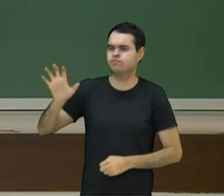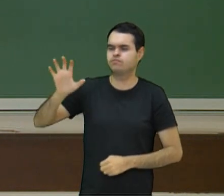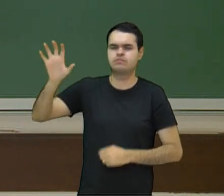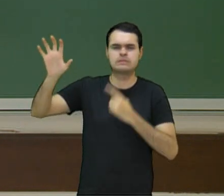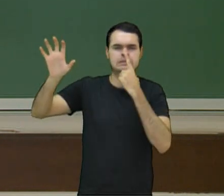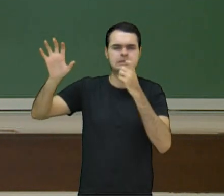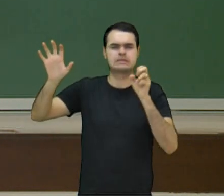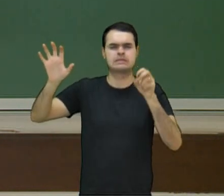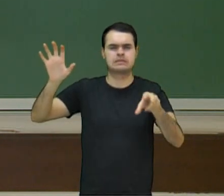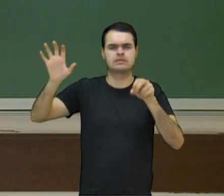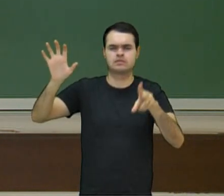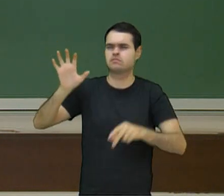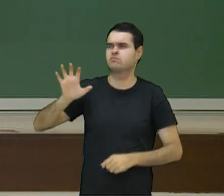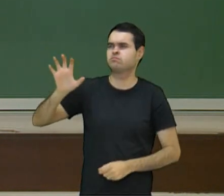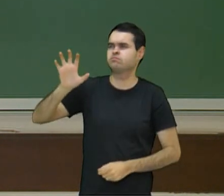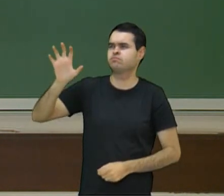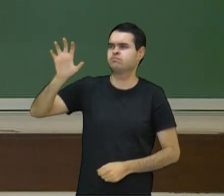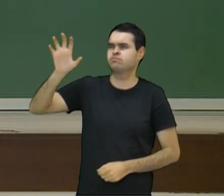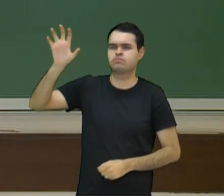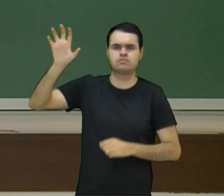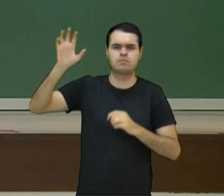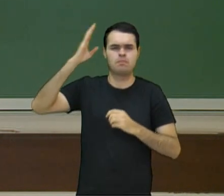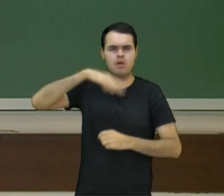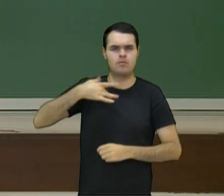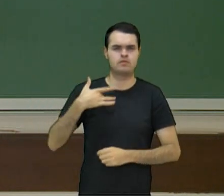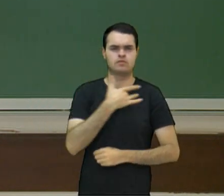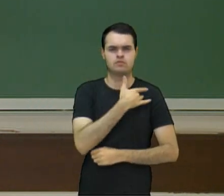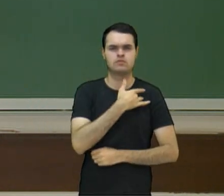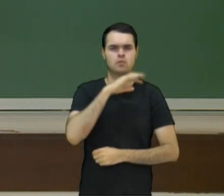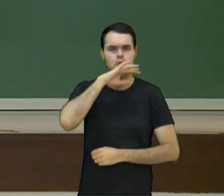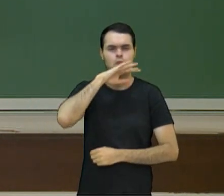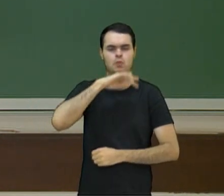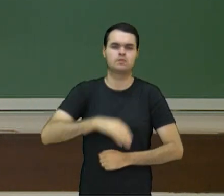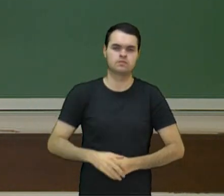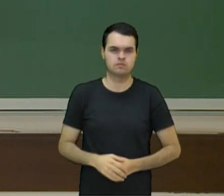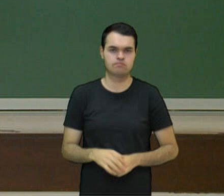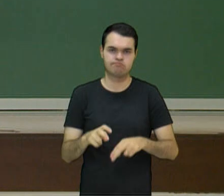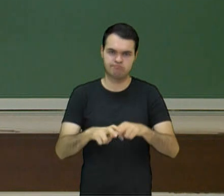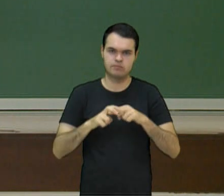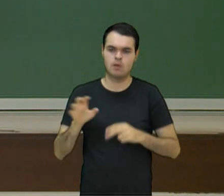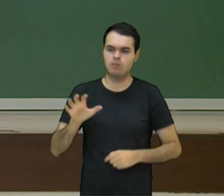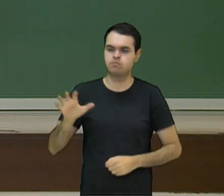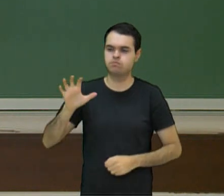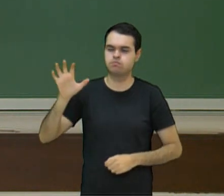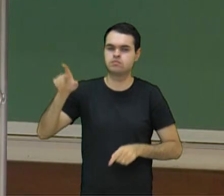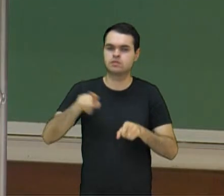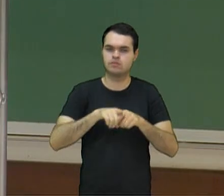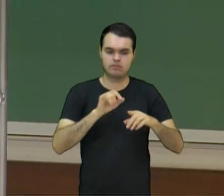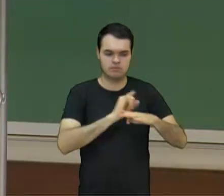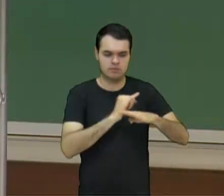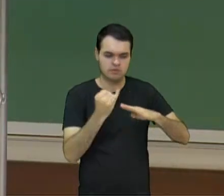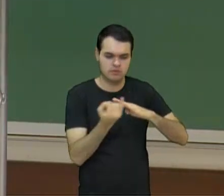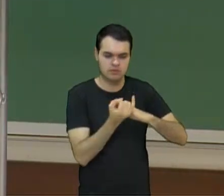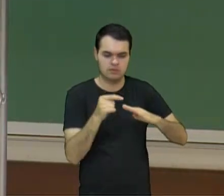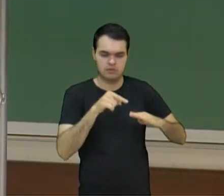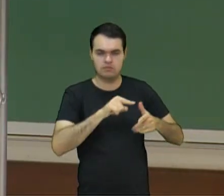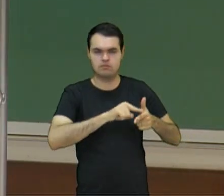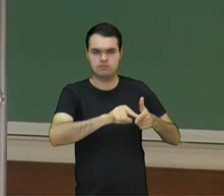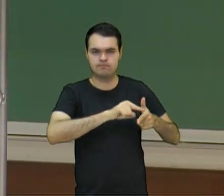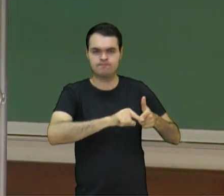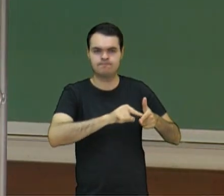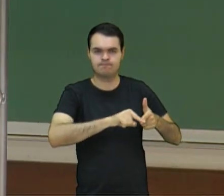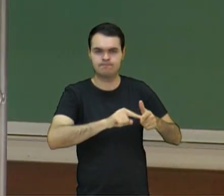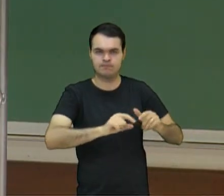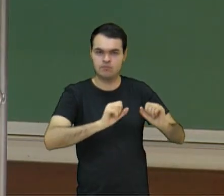tão tóxicos, né, para a nossa saúde, que fazem tão mal. Então tá aí a emissão de gases poluentes e as Ilhas Marshall passando por esse problema,